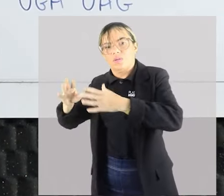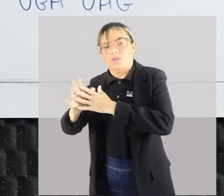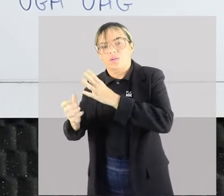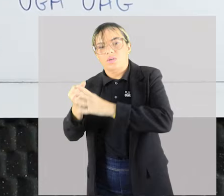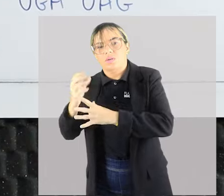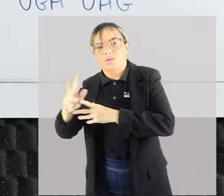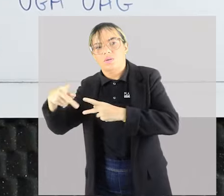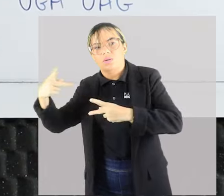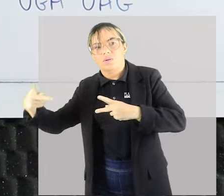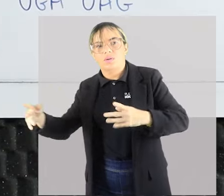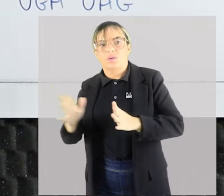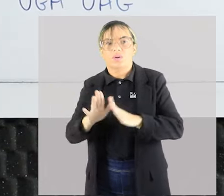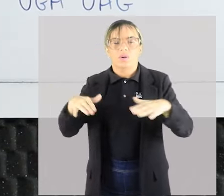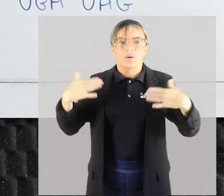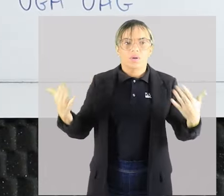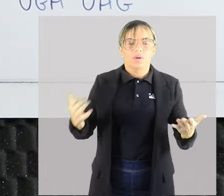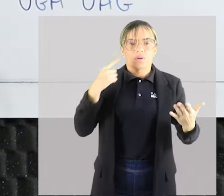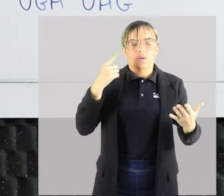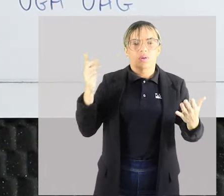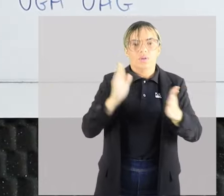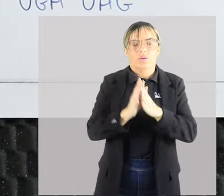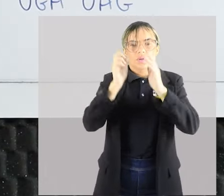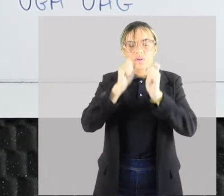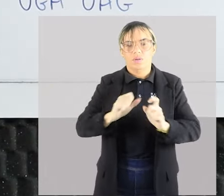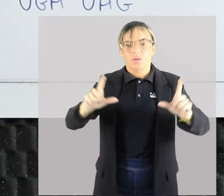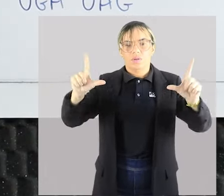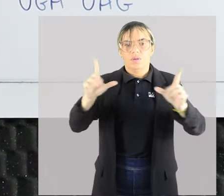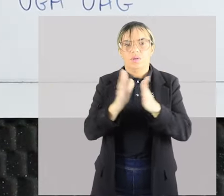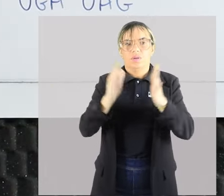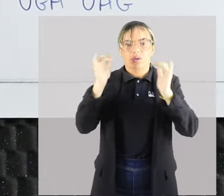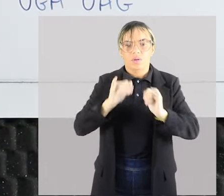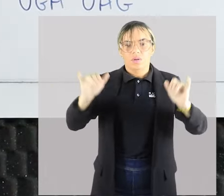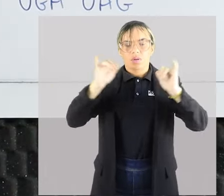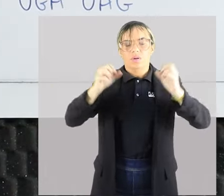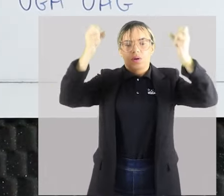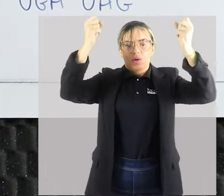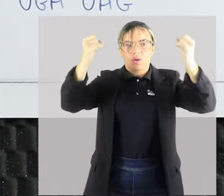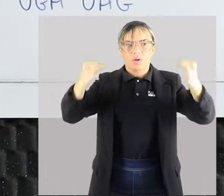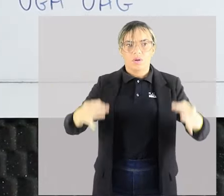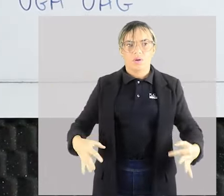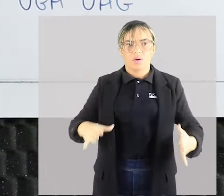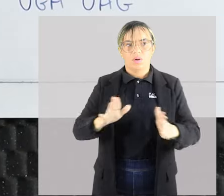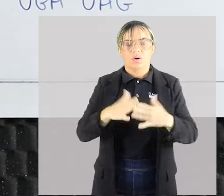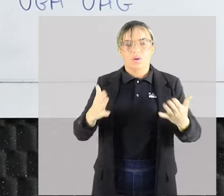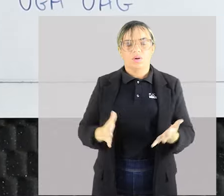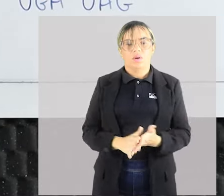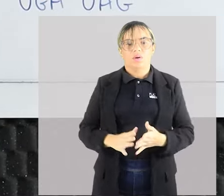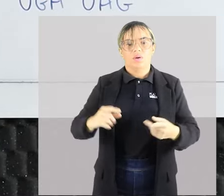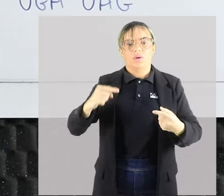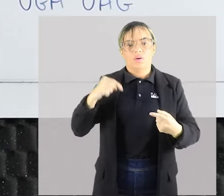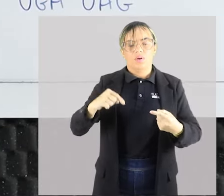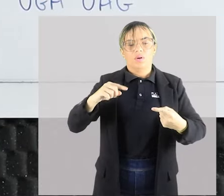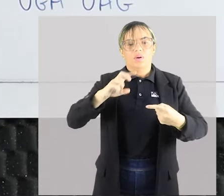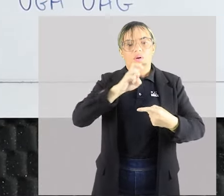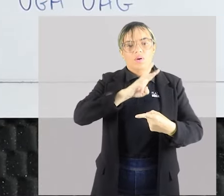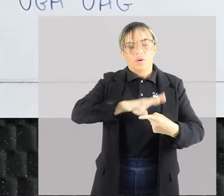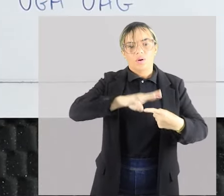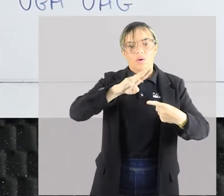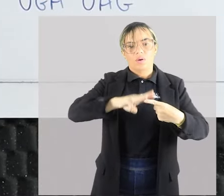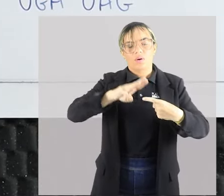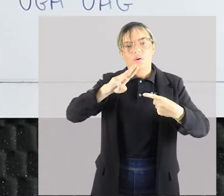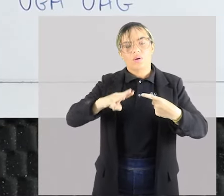proteína o aqui no quadro a gente tem uma informação que nos diz que o códon de iniciação Ou seja